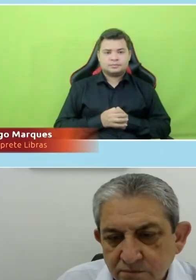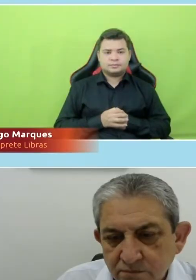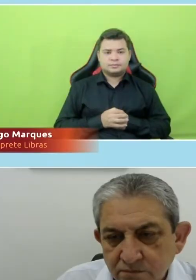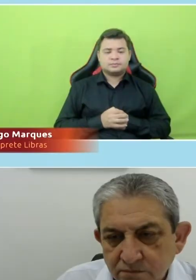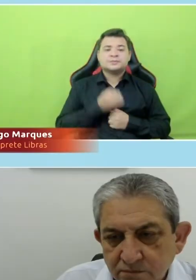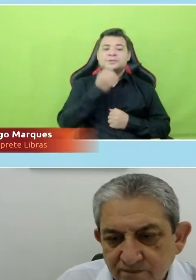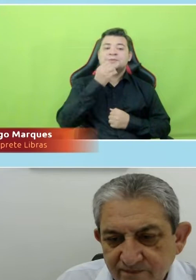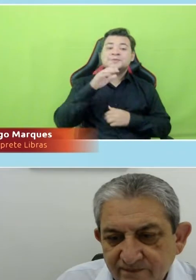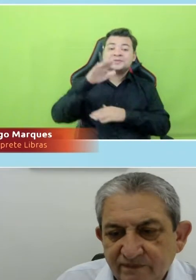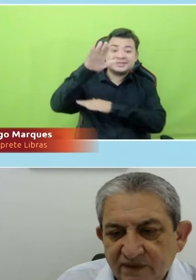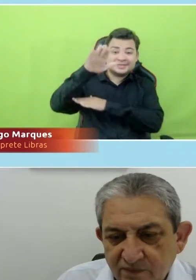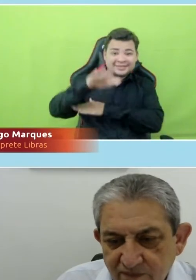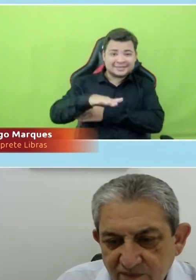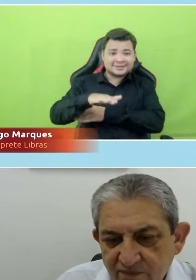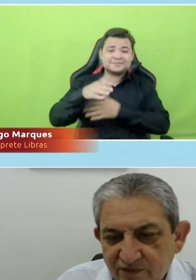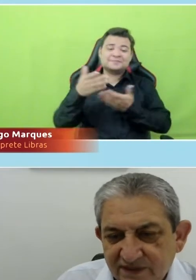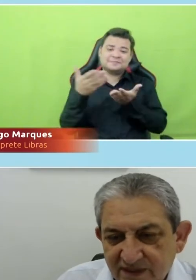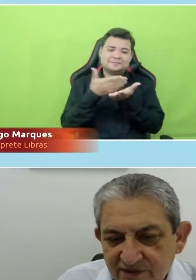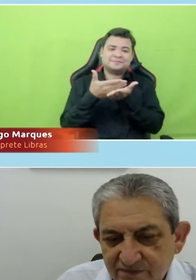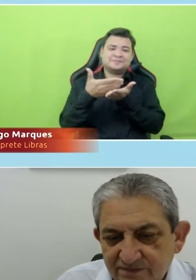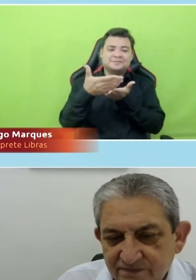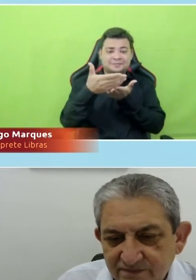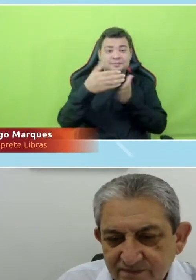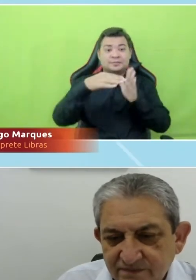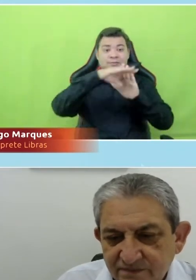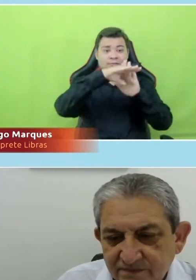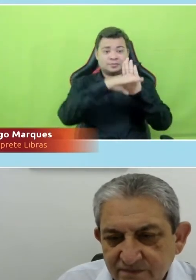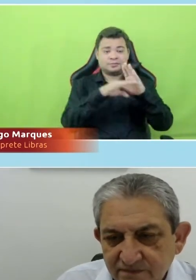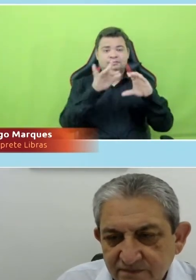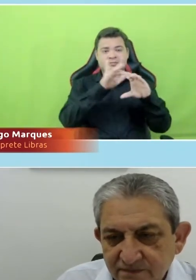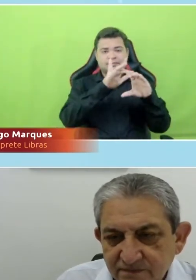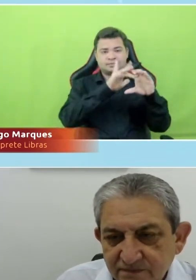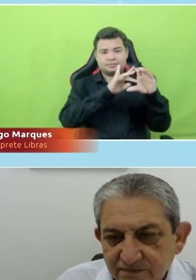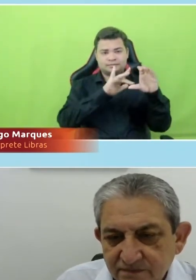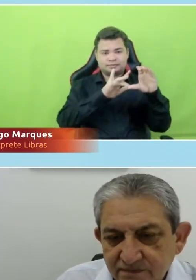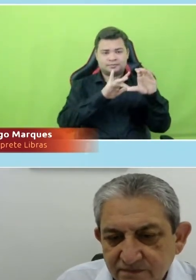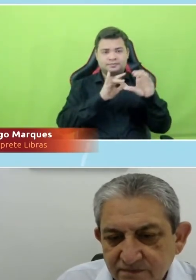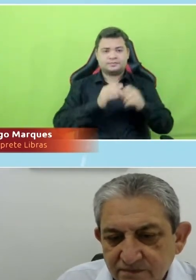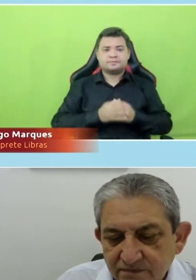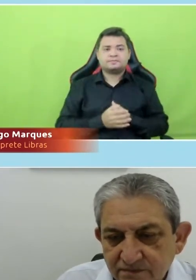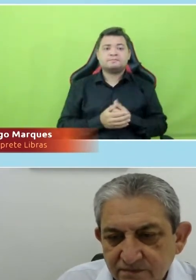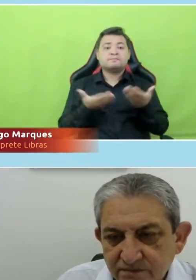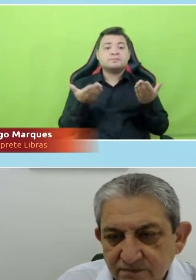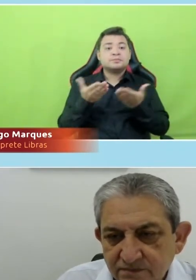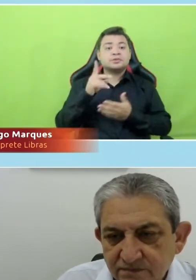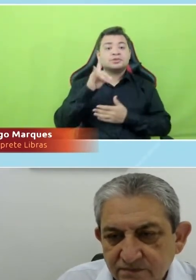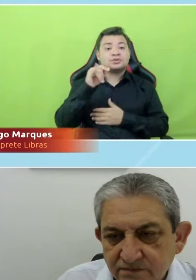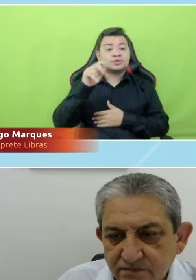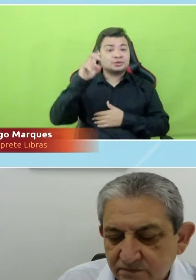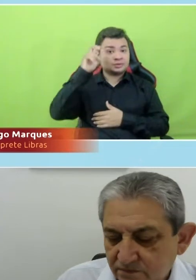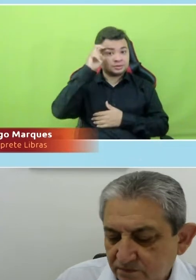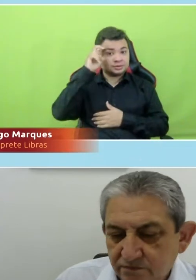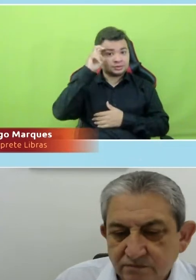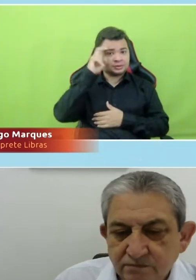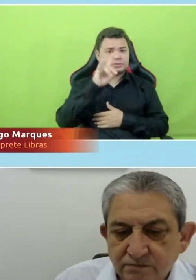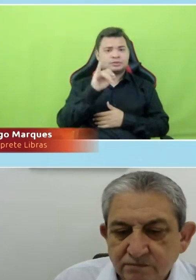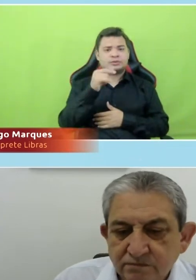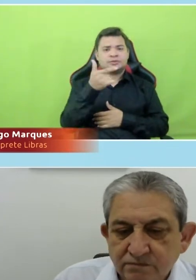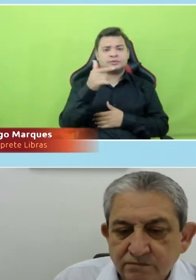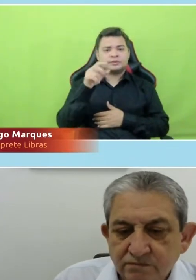Boa tarde. Está começando mais um Conexões. Hoje, quinta-feira, dia 25 de agosto